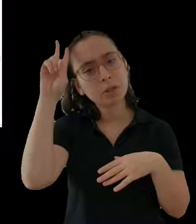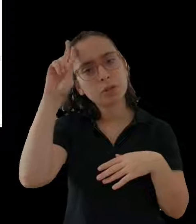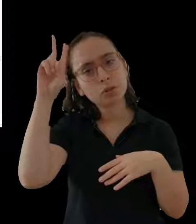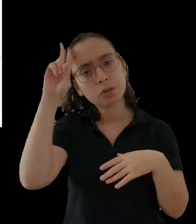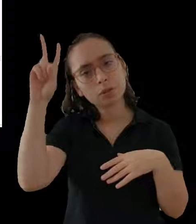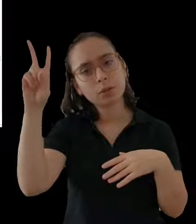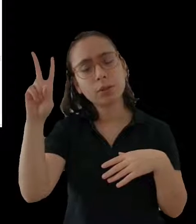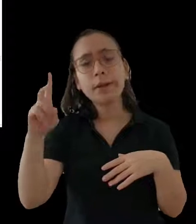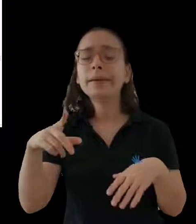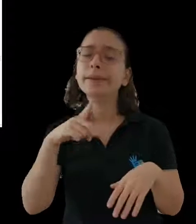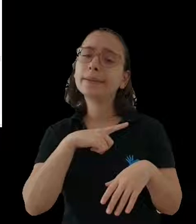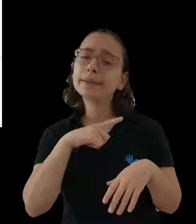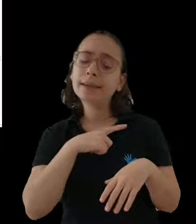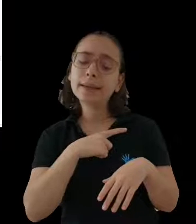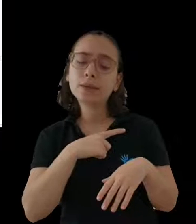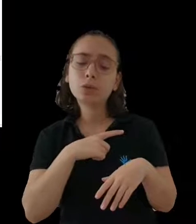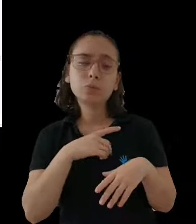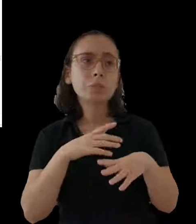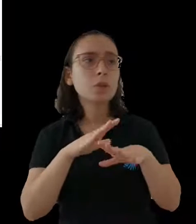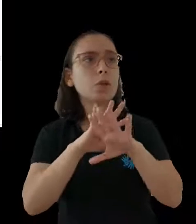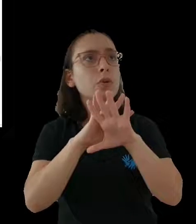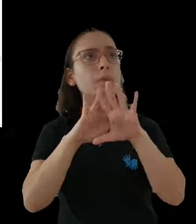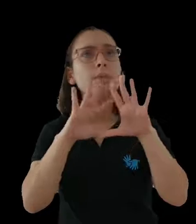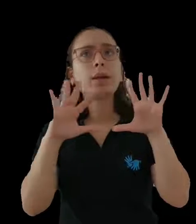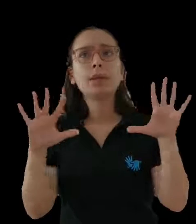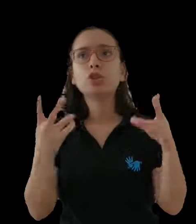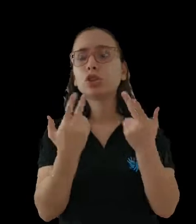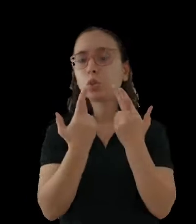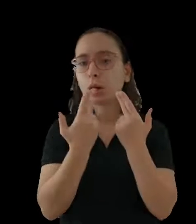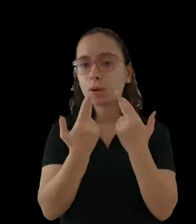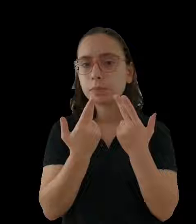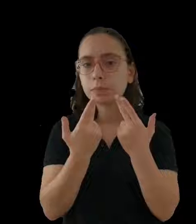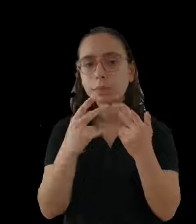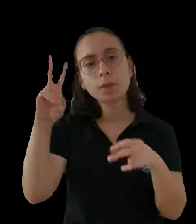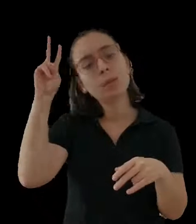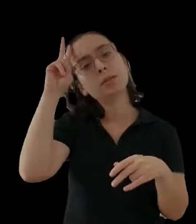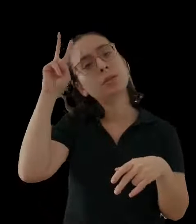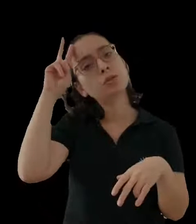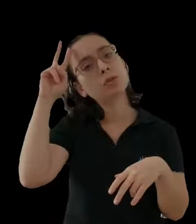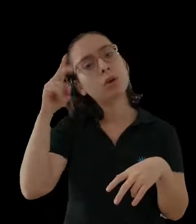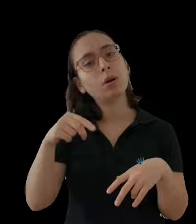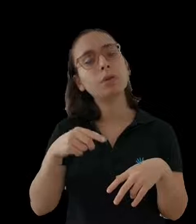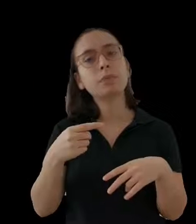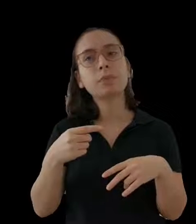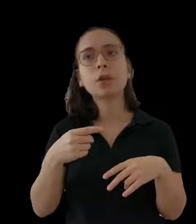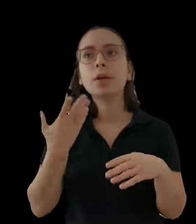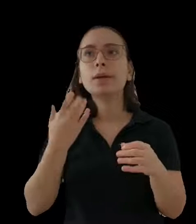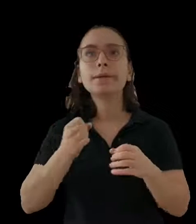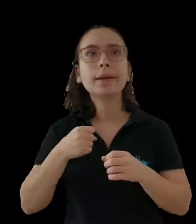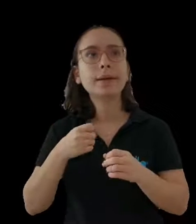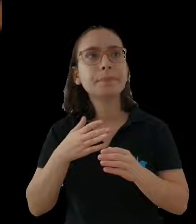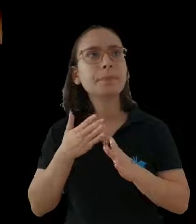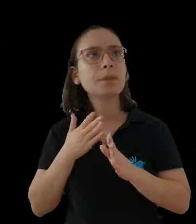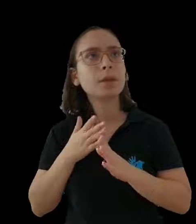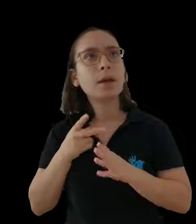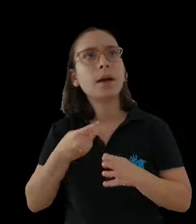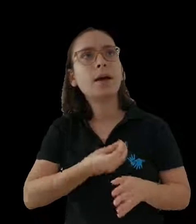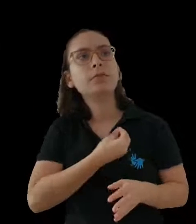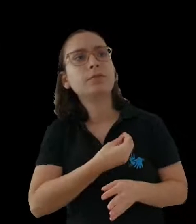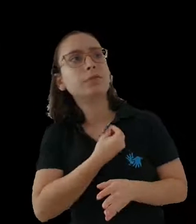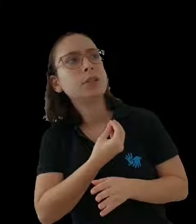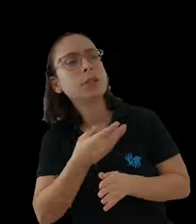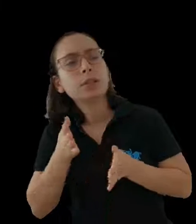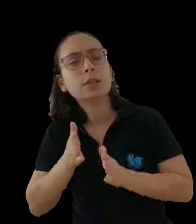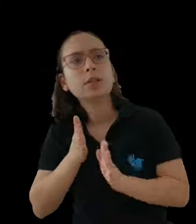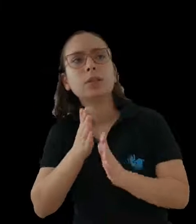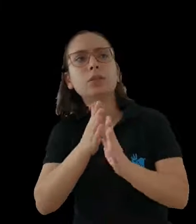outra história que tenha esse mesmo ambiente. Essa história, ela está vinculada com a jornada do herói. A